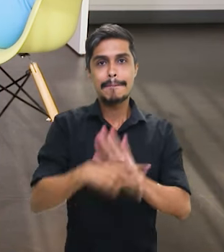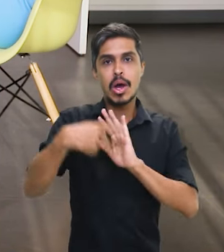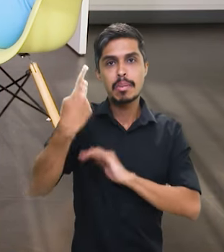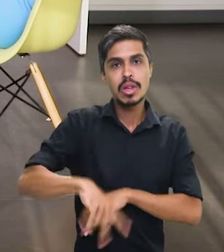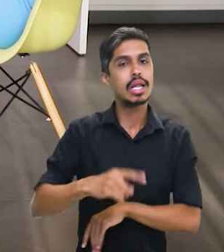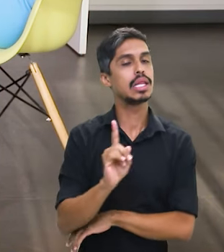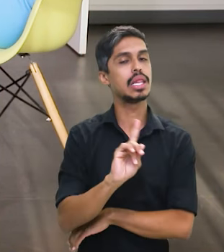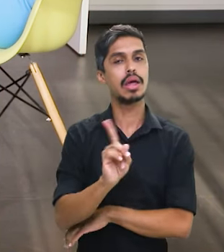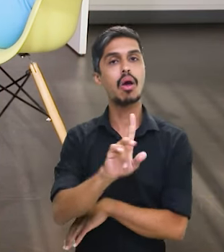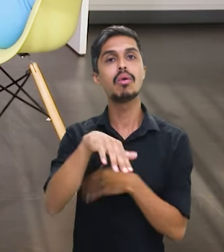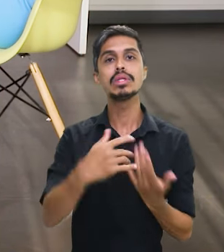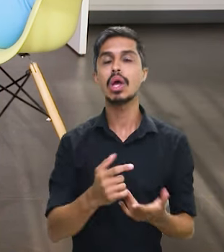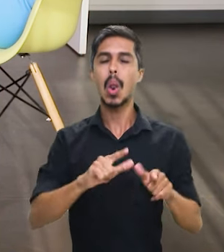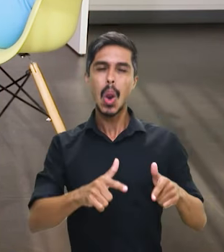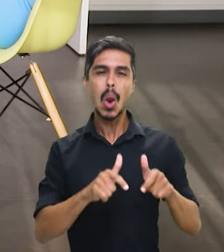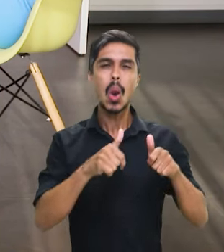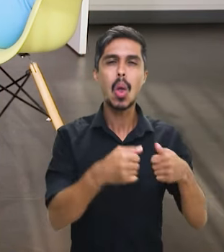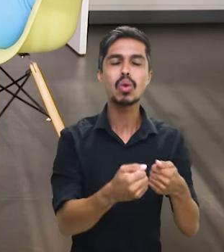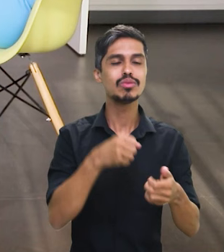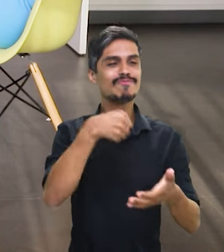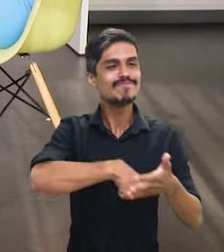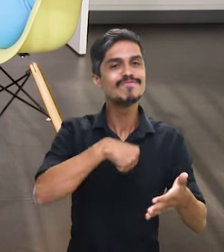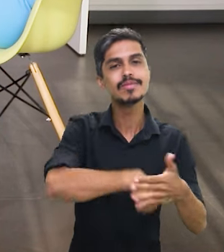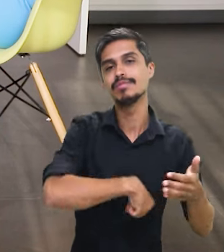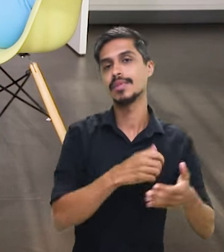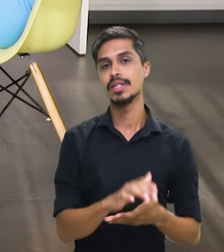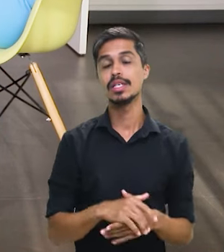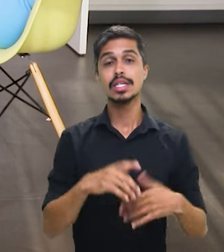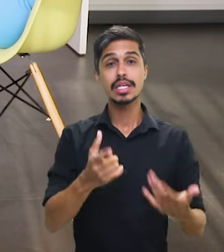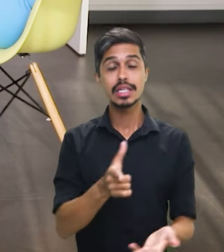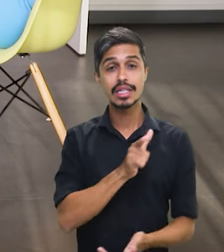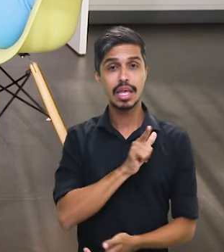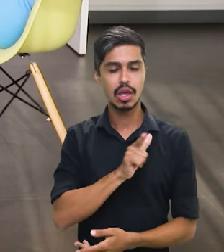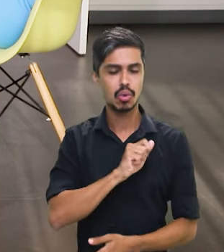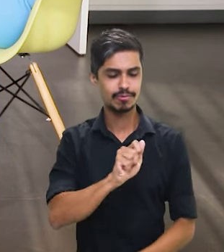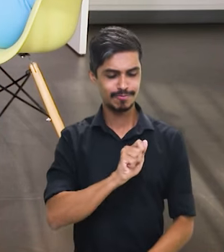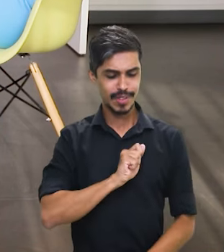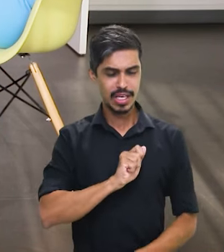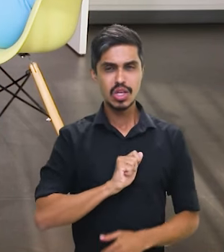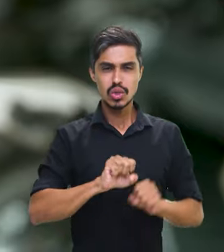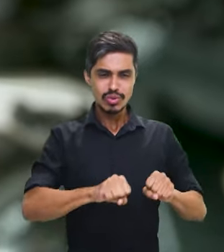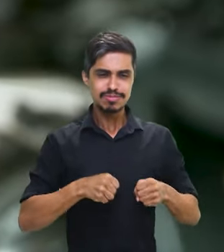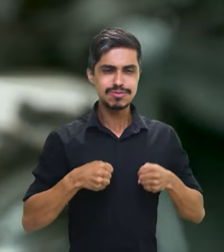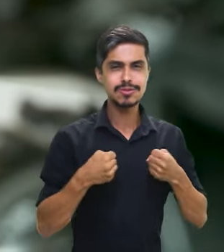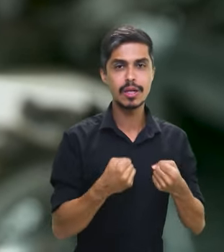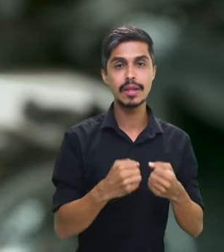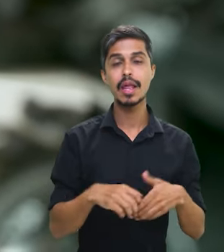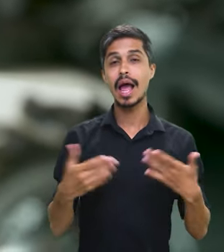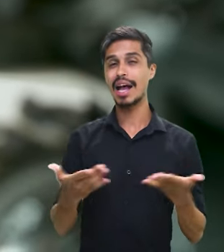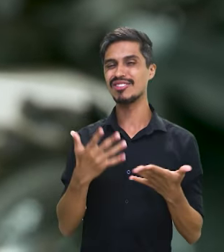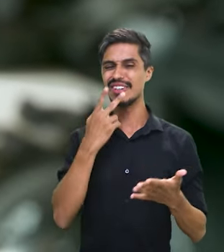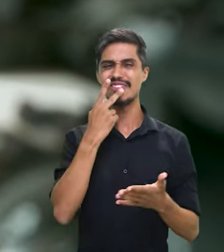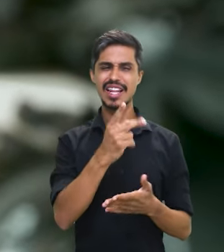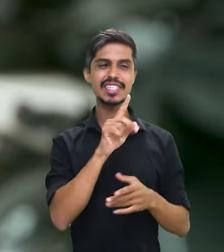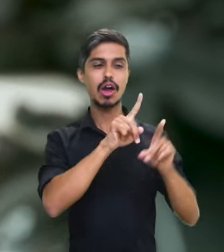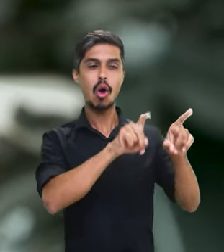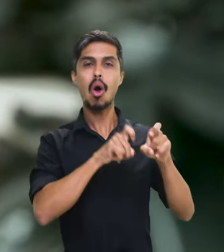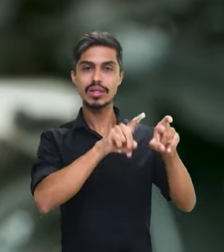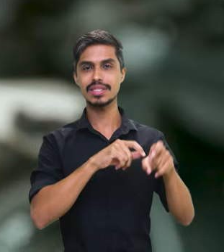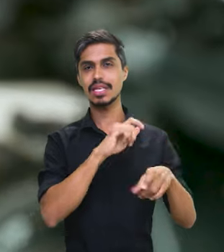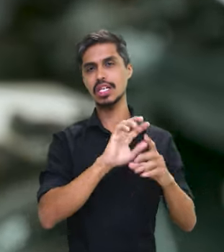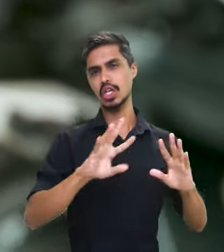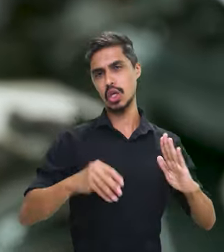mantêm um ambiente de ecologia muito bacana, que o Bispo está chamando agora de roça quilombola.